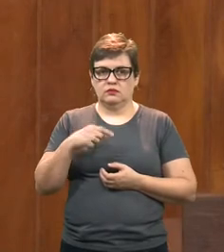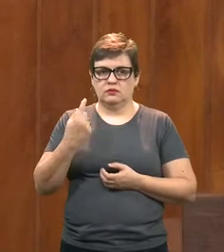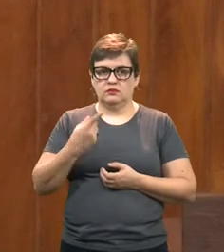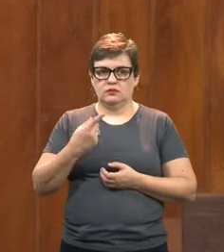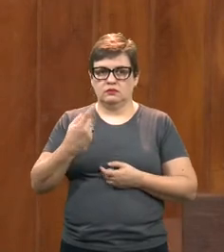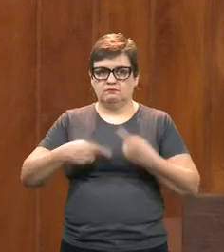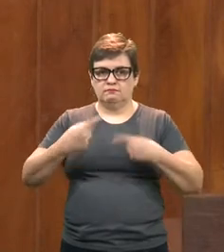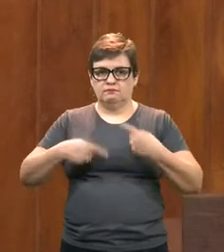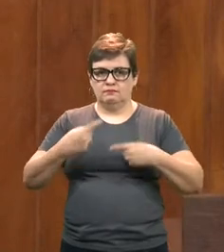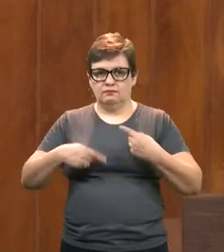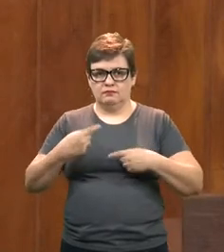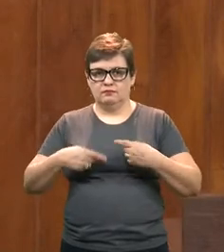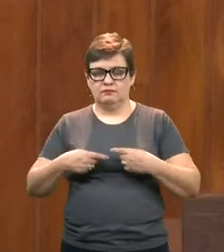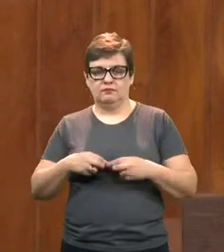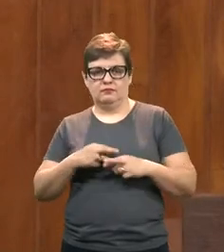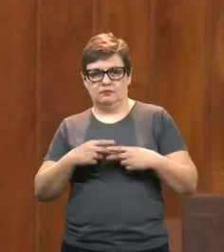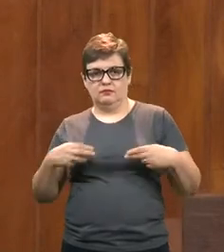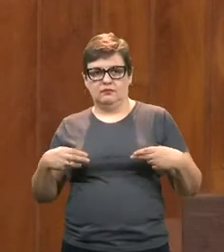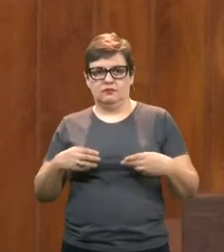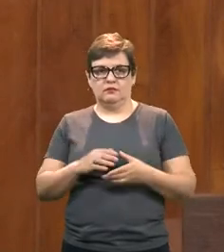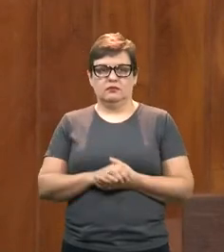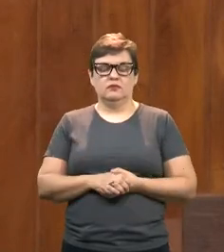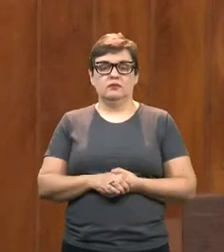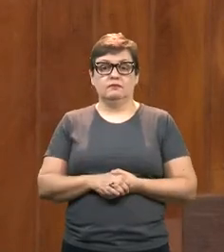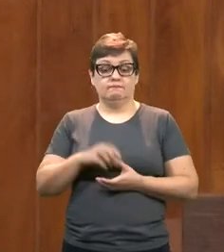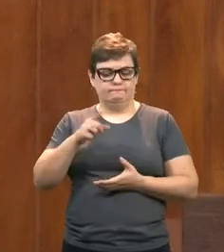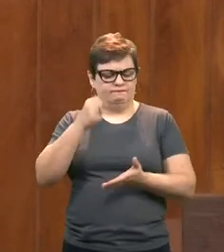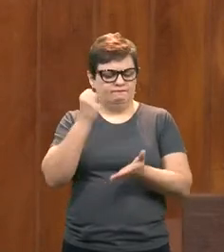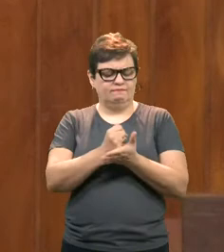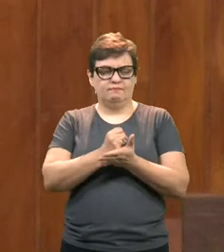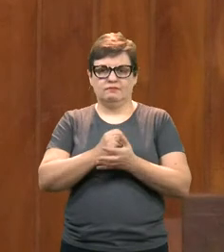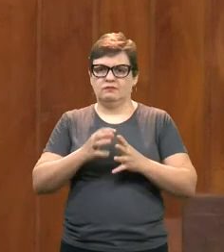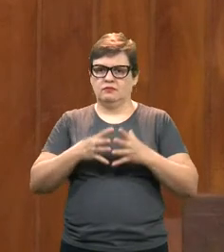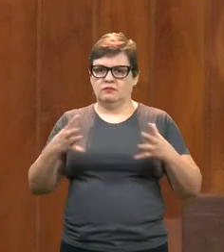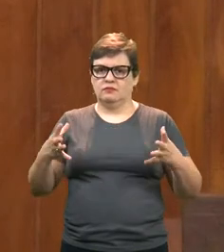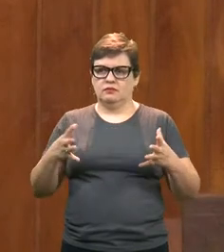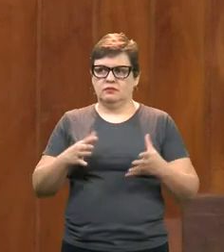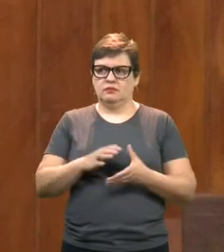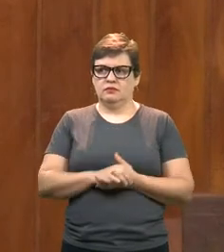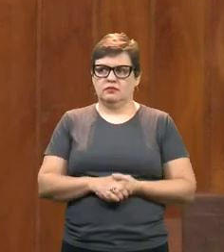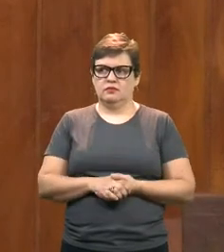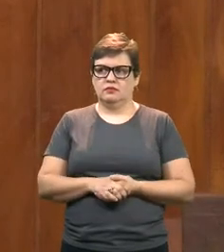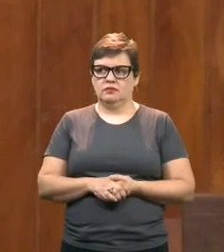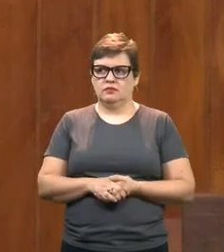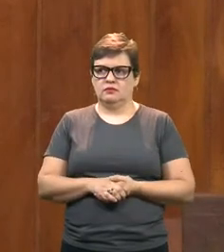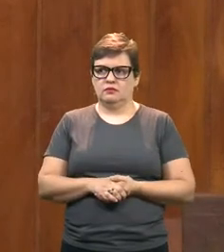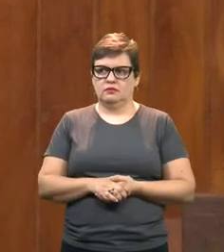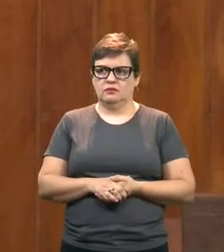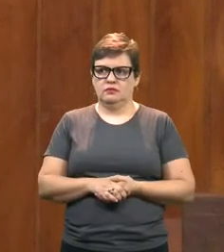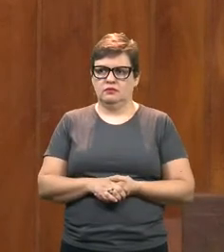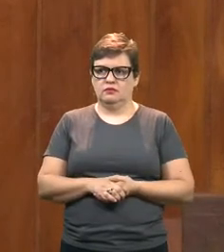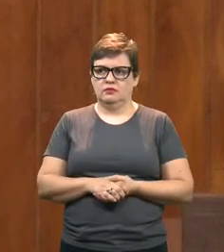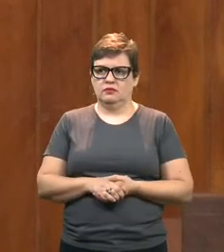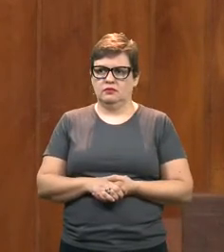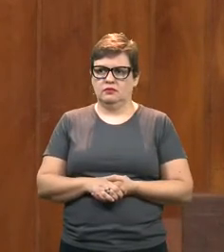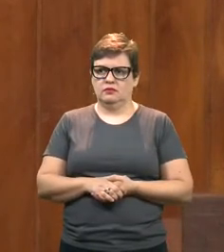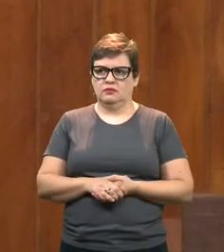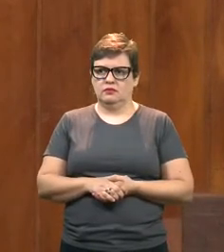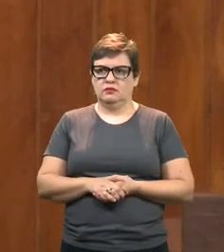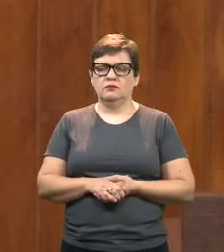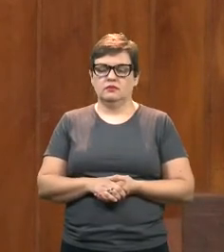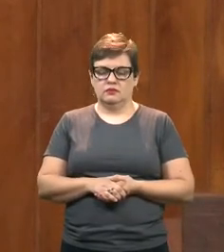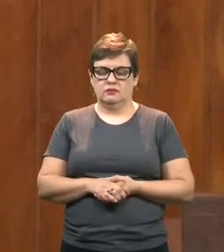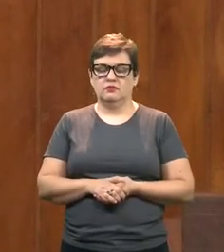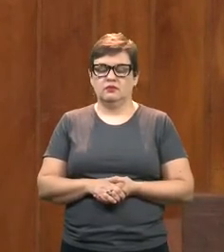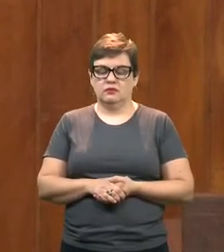devia ter dado play faz tempo. Isso aqui é um grande marco. Agora vamos falar um pouquinho de ciência. Eu vou ser breve, porque tem coisas que eu estou me